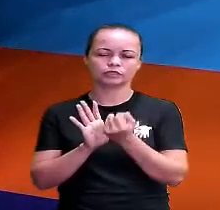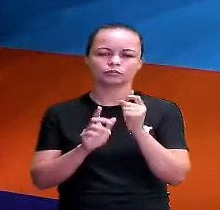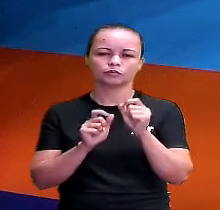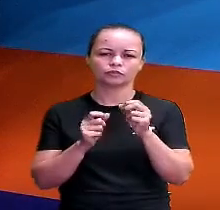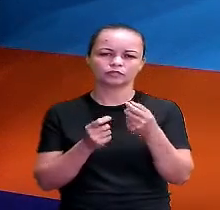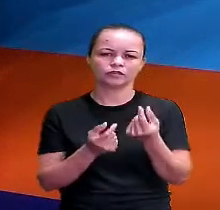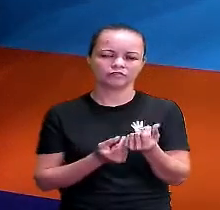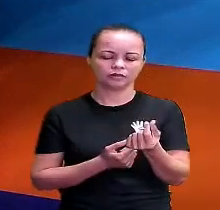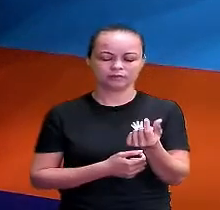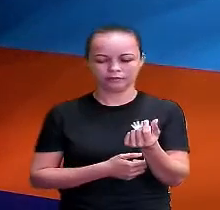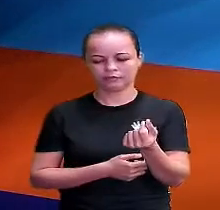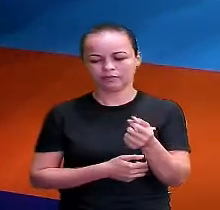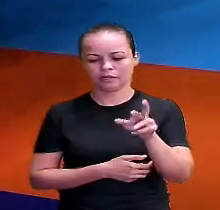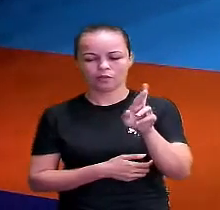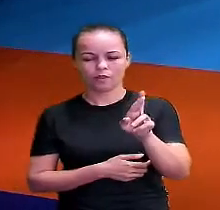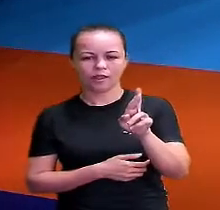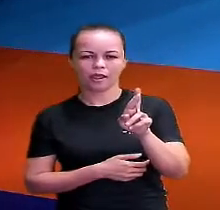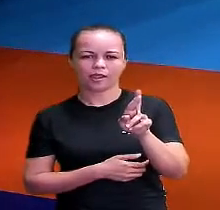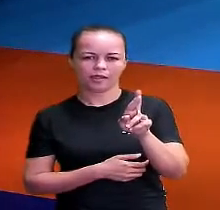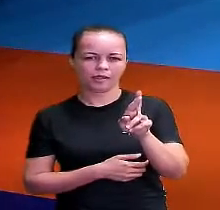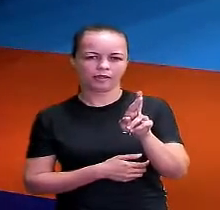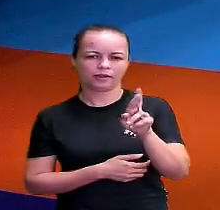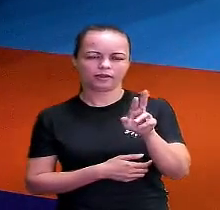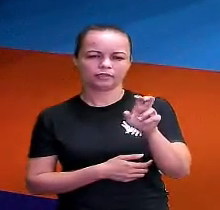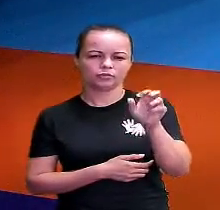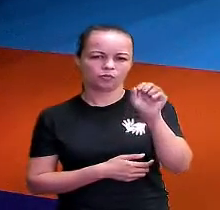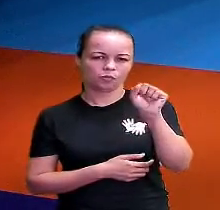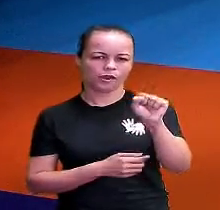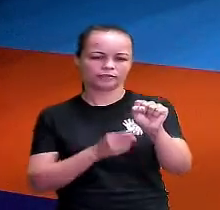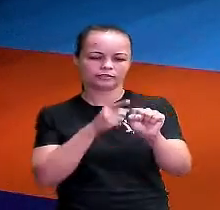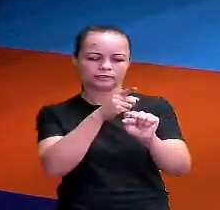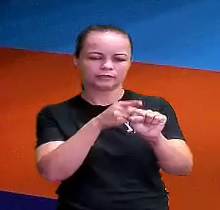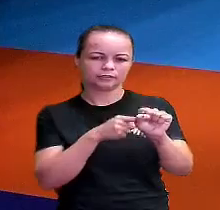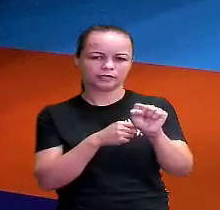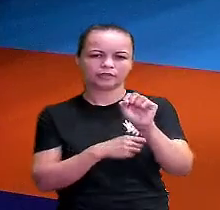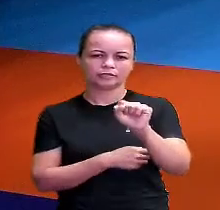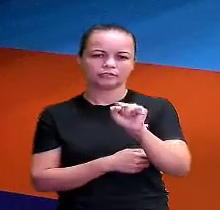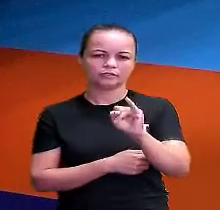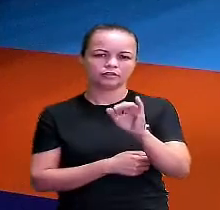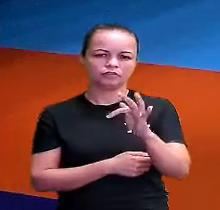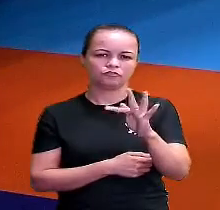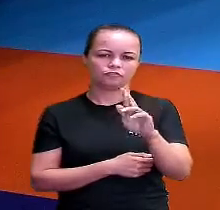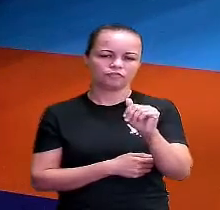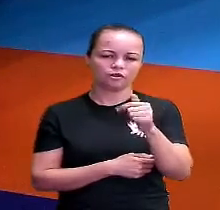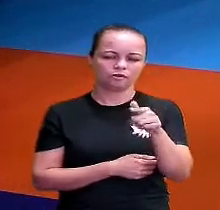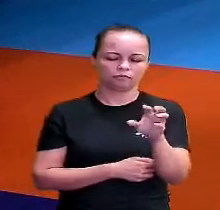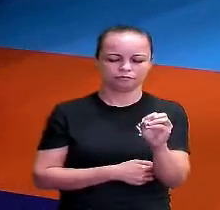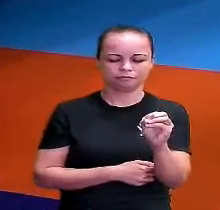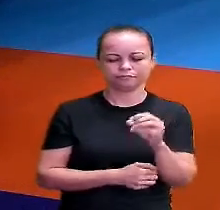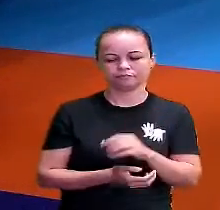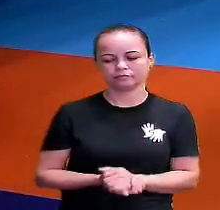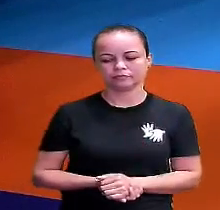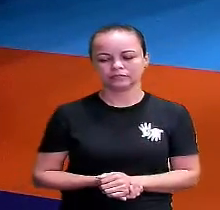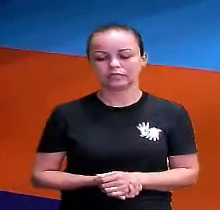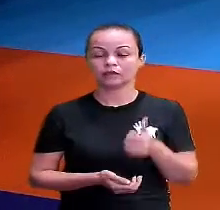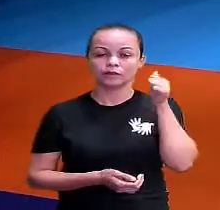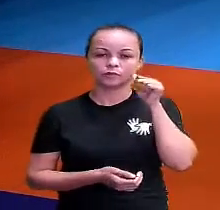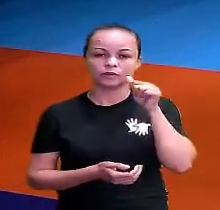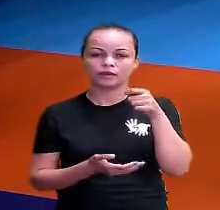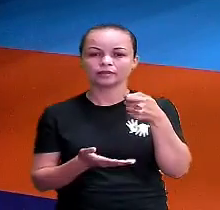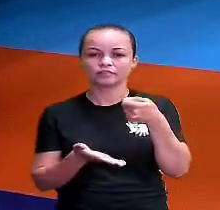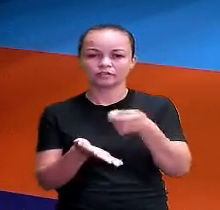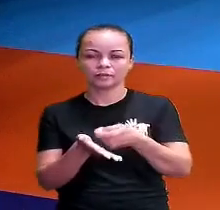dinheiro, né? Que esse R com S cortadinho, né? Que a gente chama de cifrão. Então, quanto foi que Vânia gastou ao